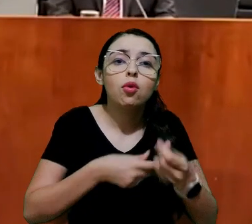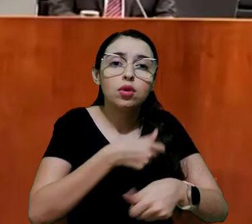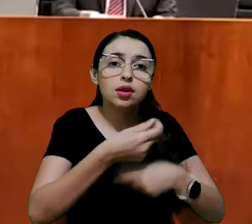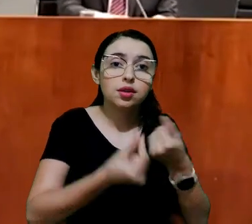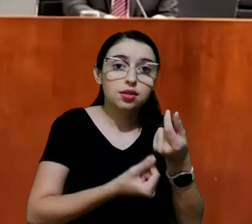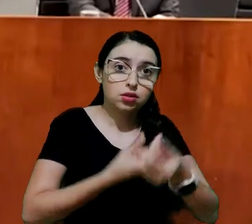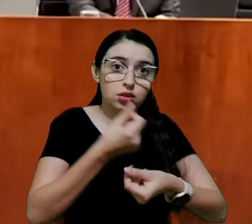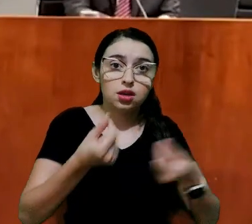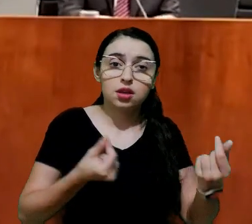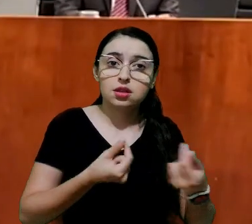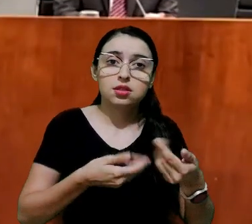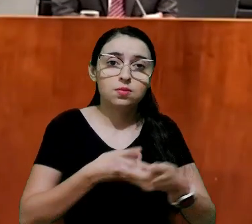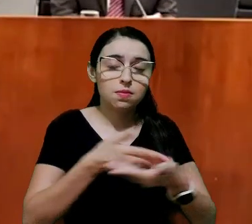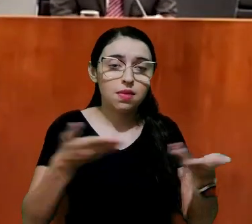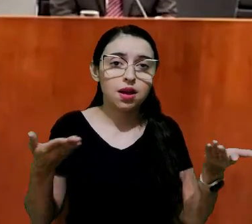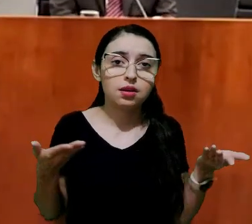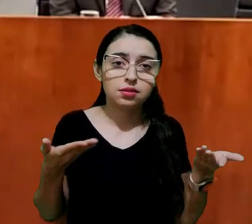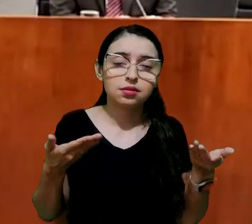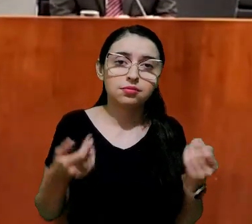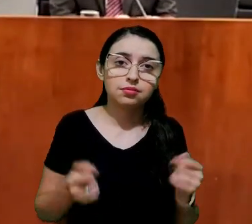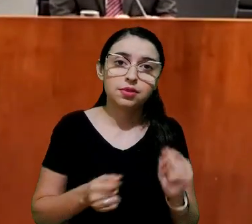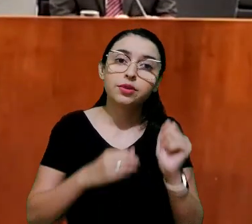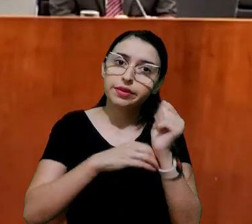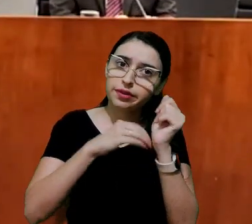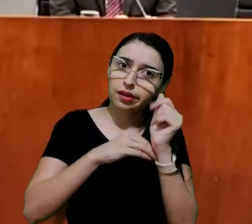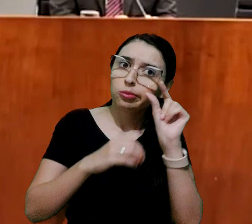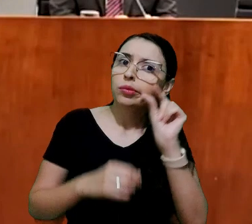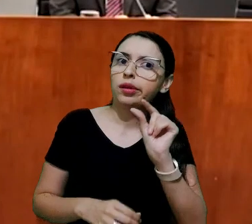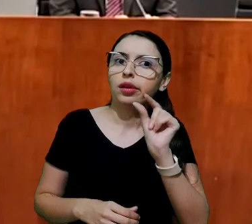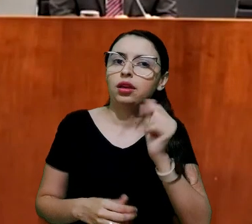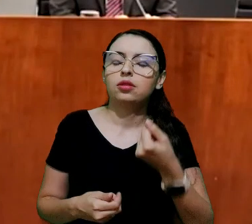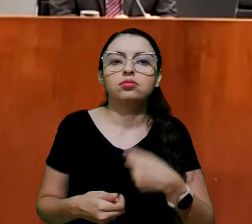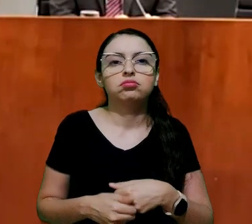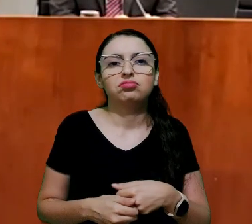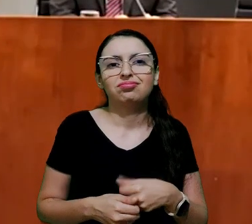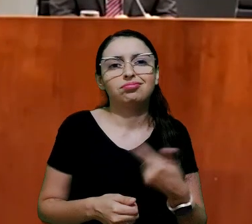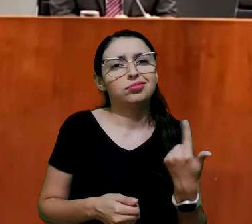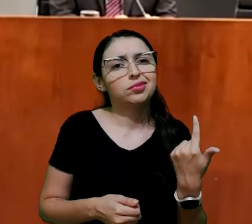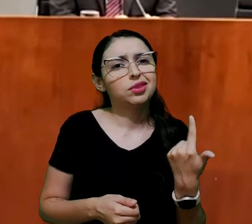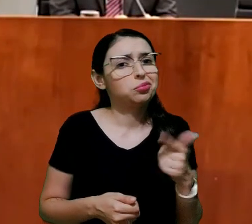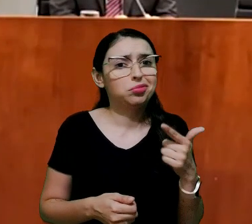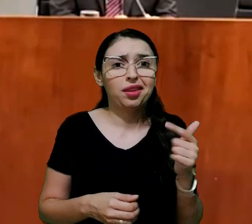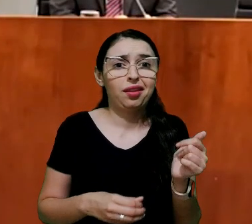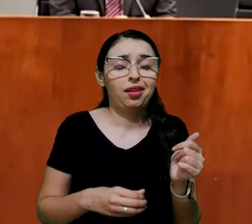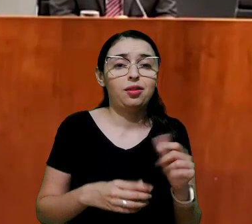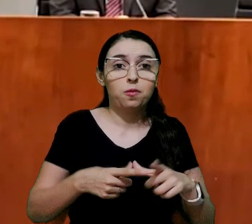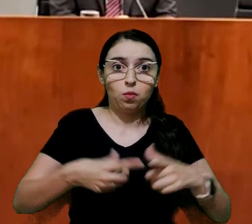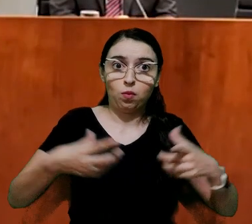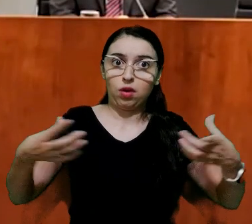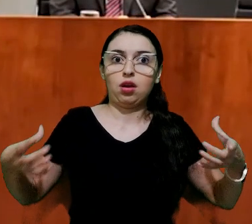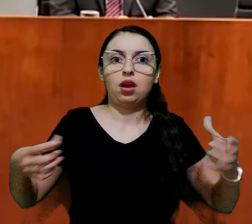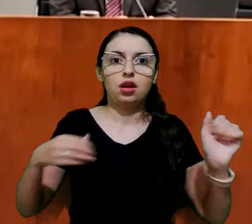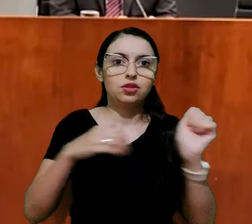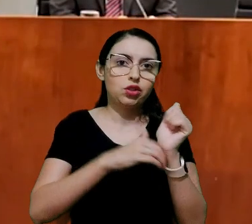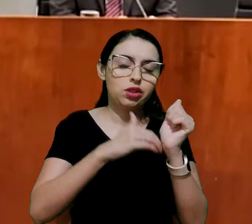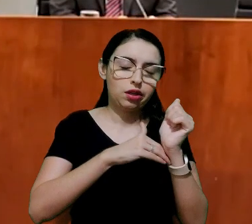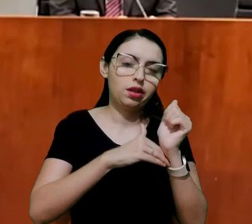O segredo é pequeno. Não tem muito segredo, melhor dizendo. Pela